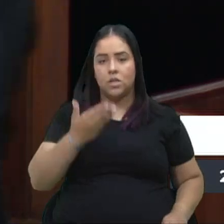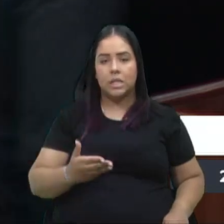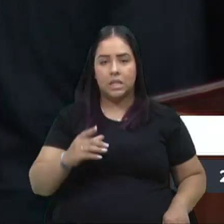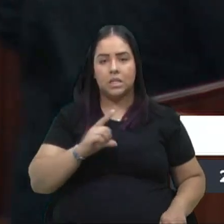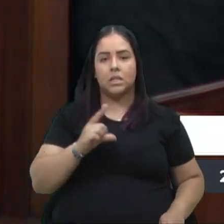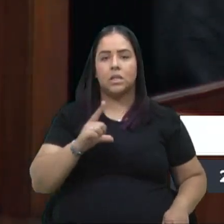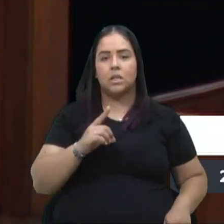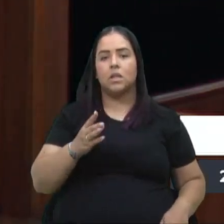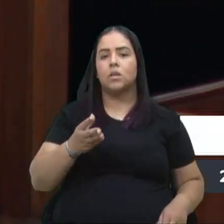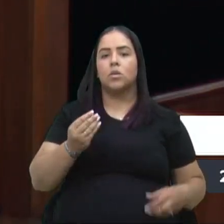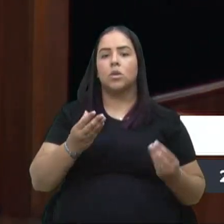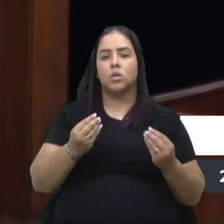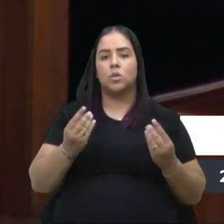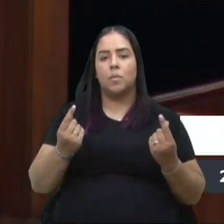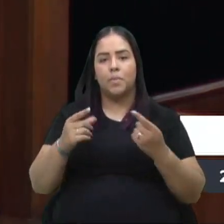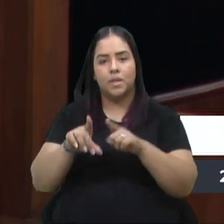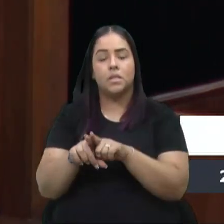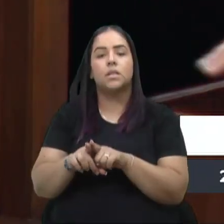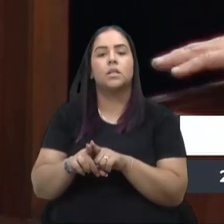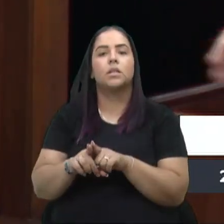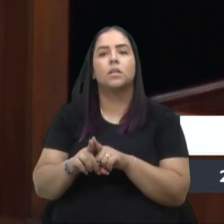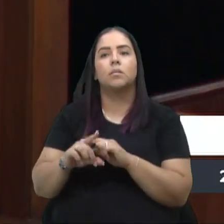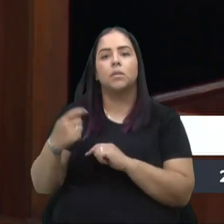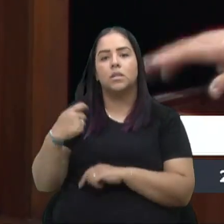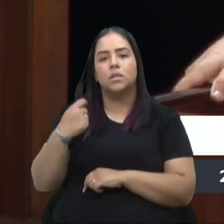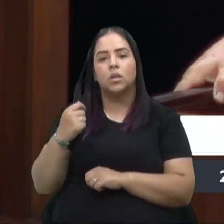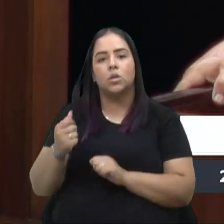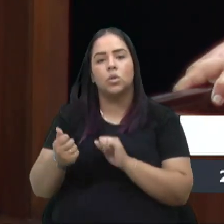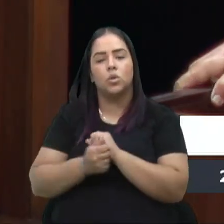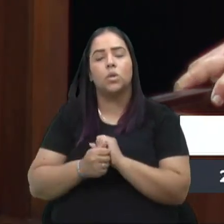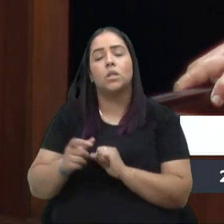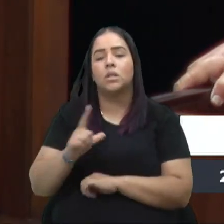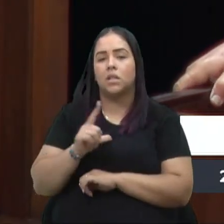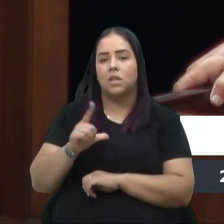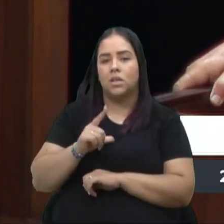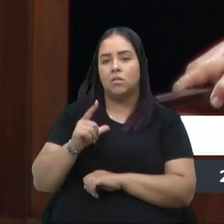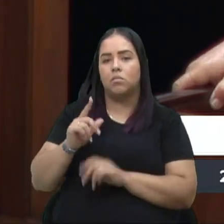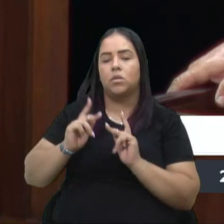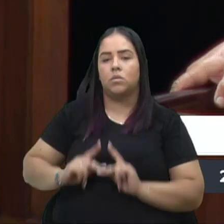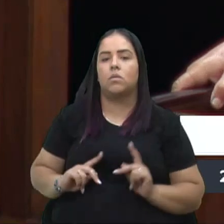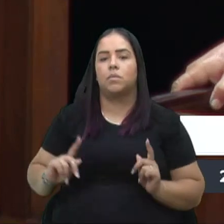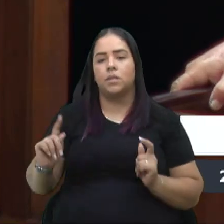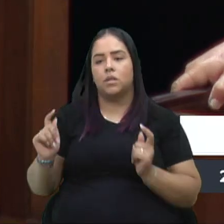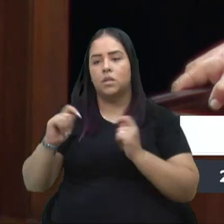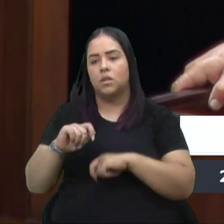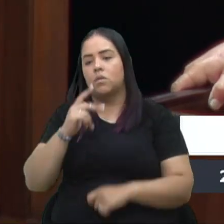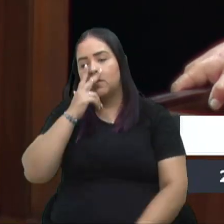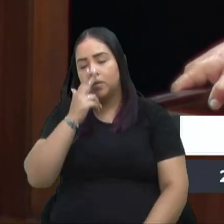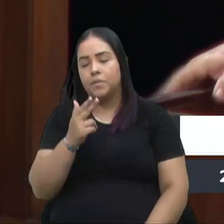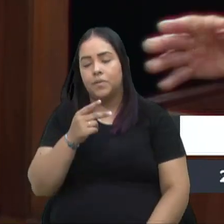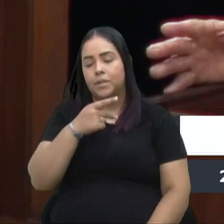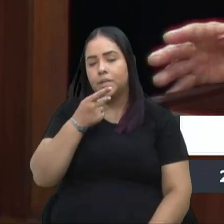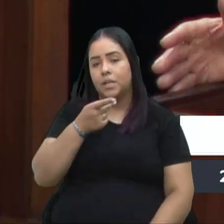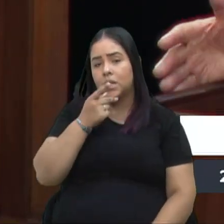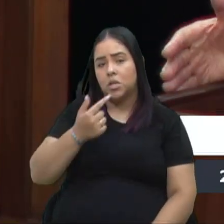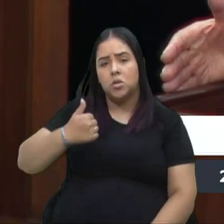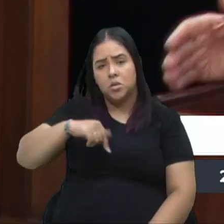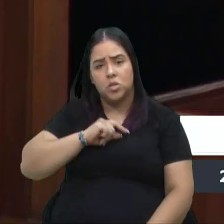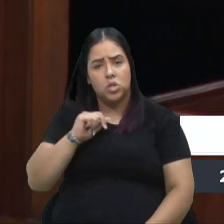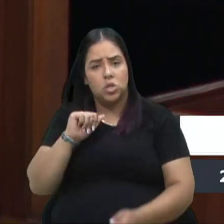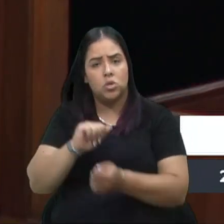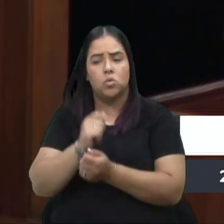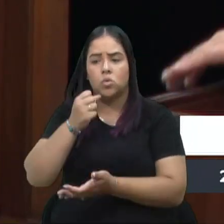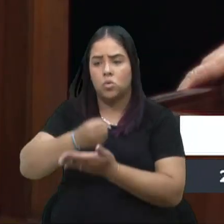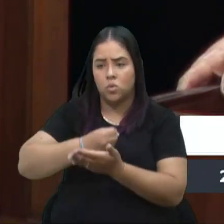diálogo parceria Temos que estar junto cobrando temos pessoas capacitadas como já falei e vamos juntos vamos